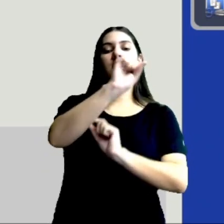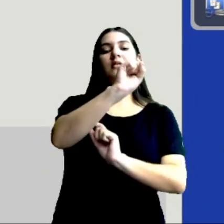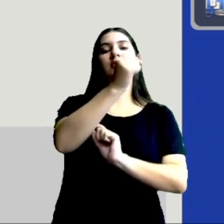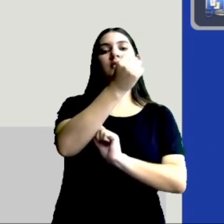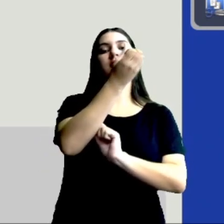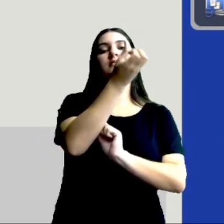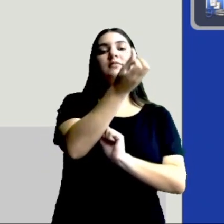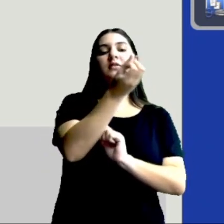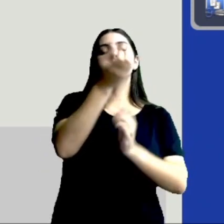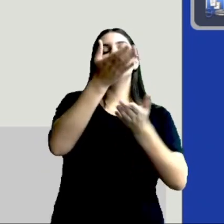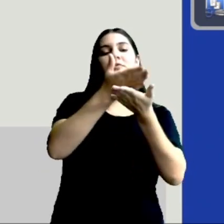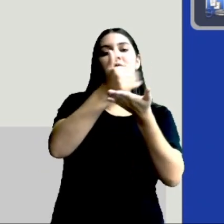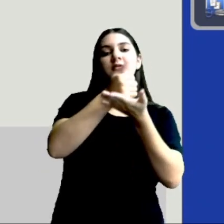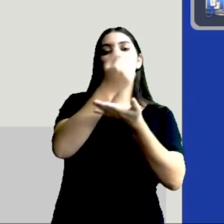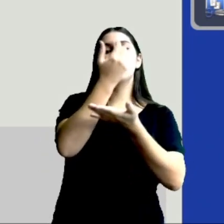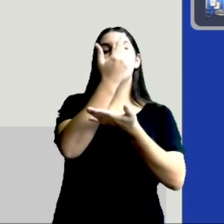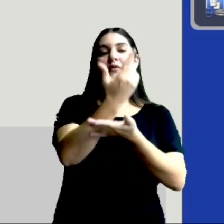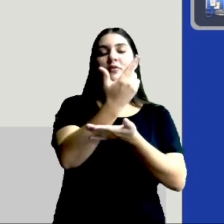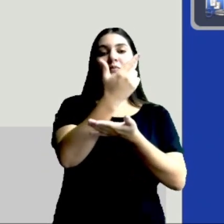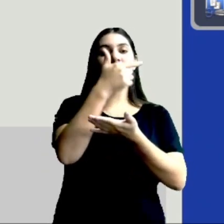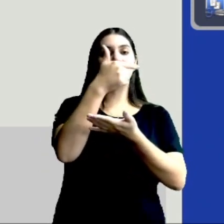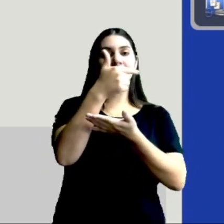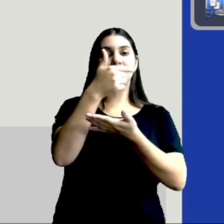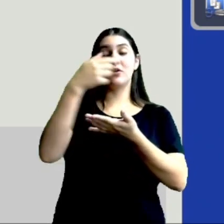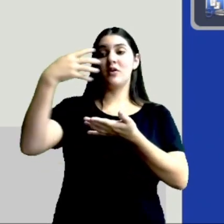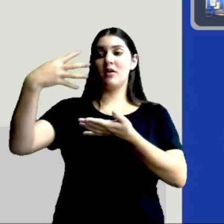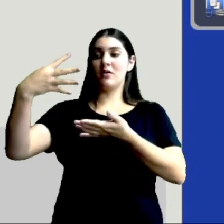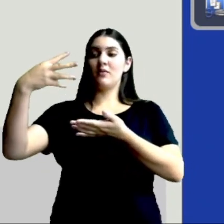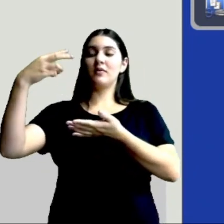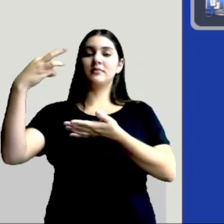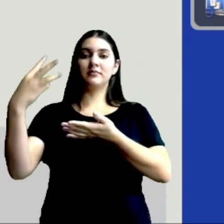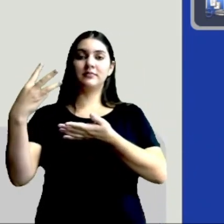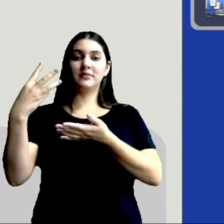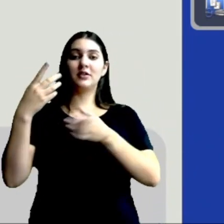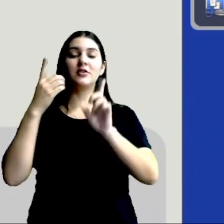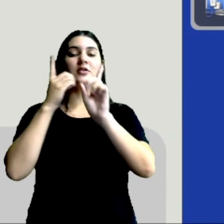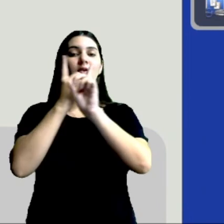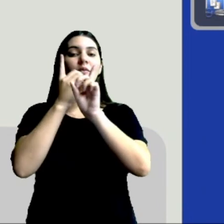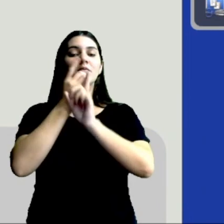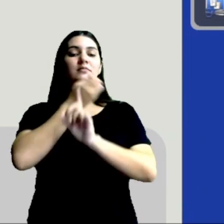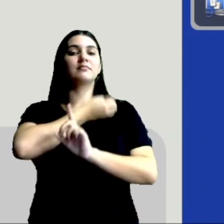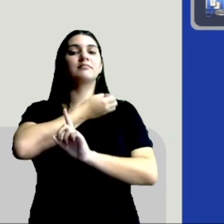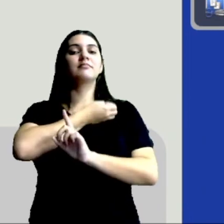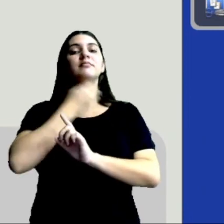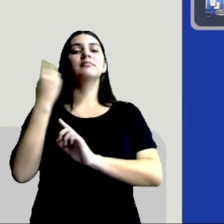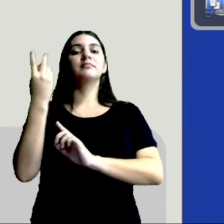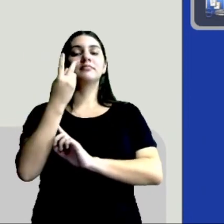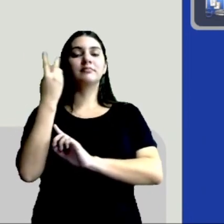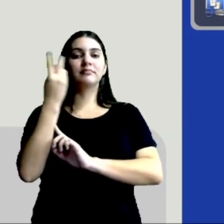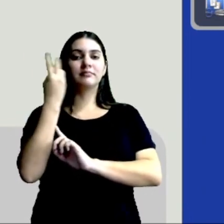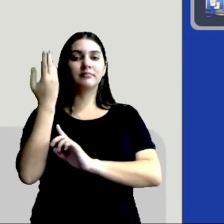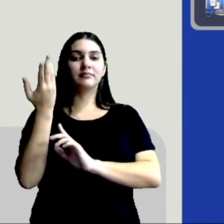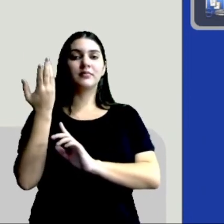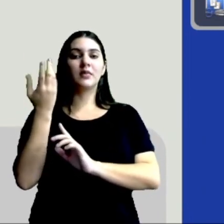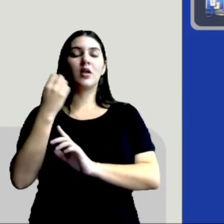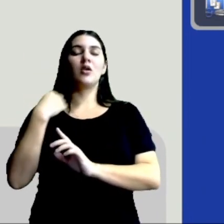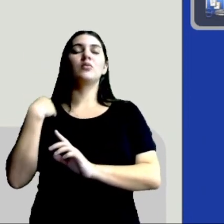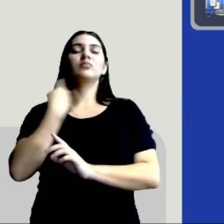dividido por 2, 43. E daí a gente chegou no número que a gente procurava. O nosso número